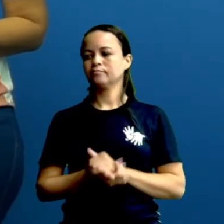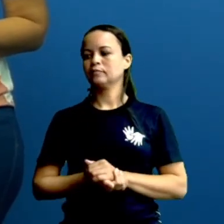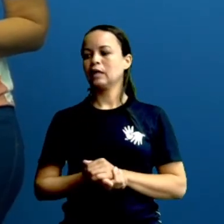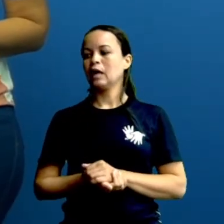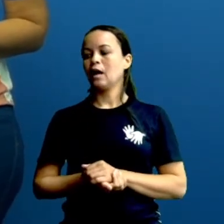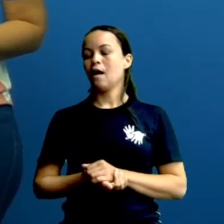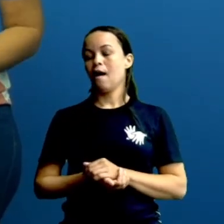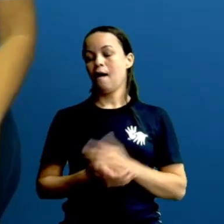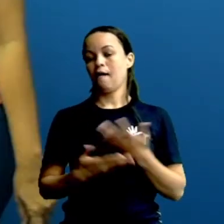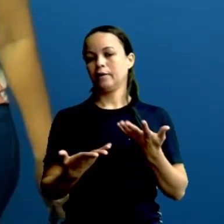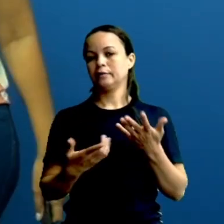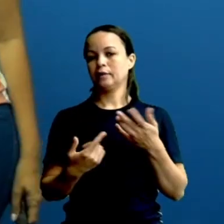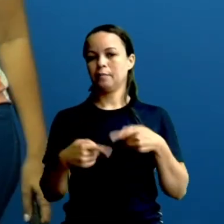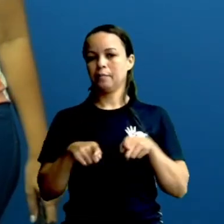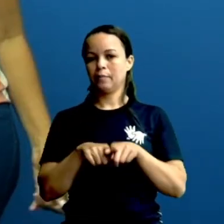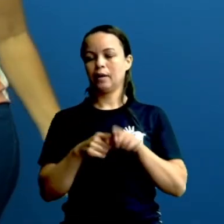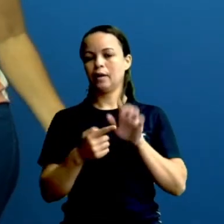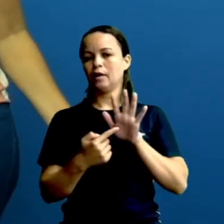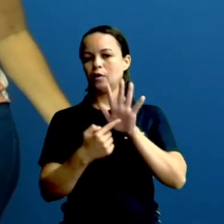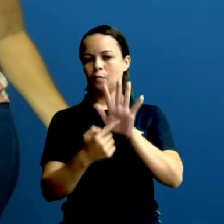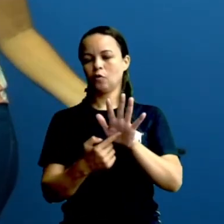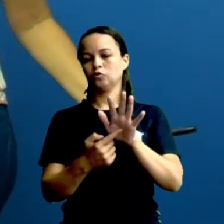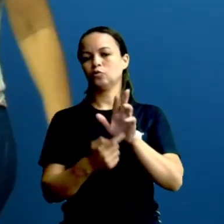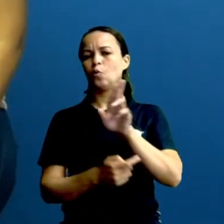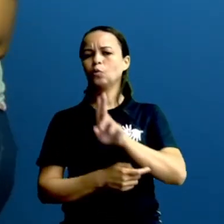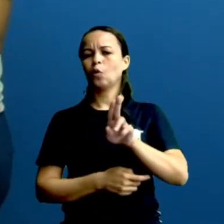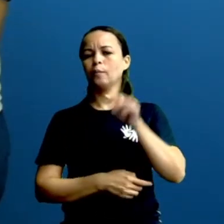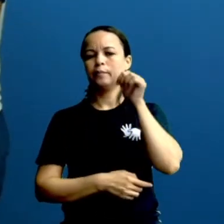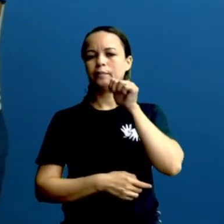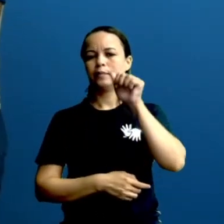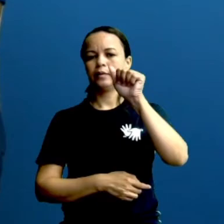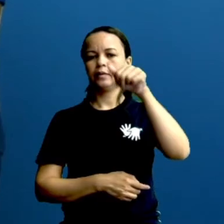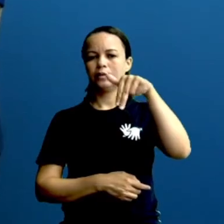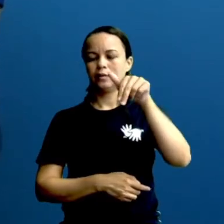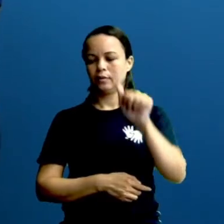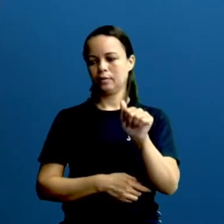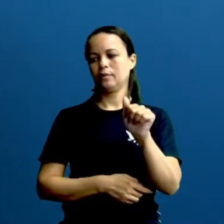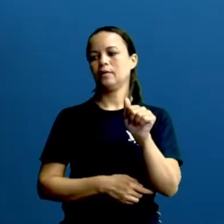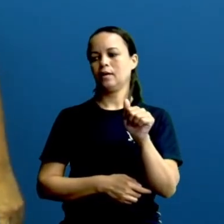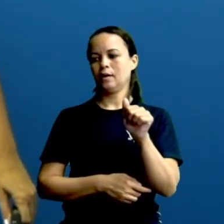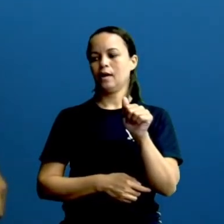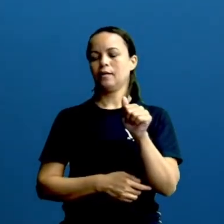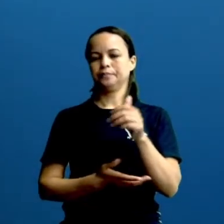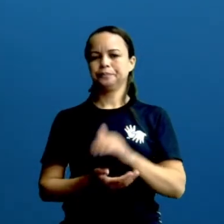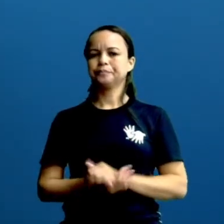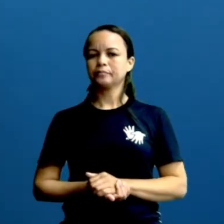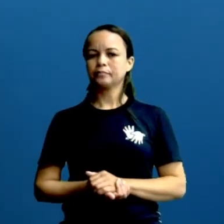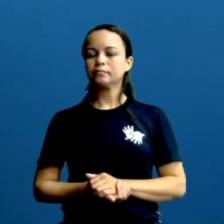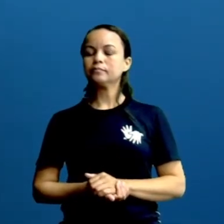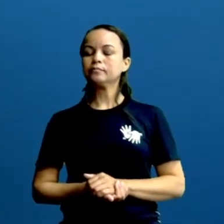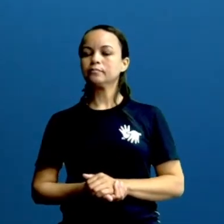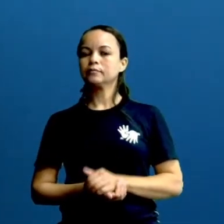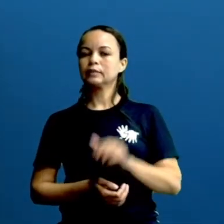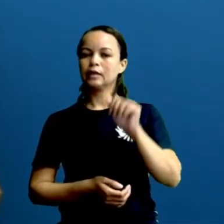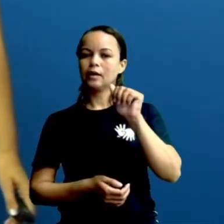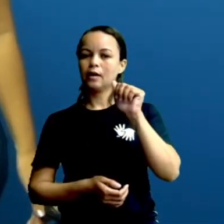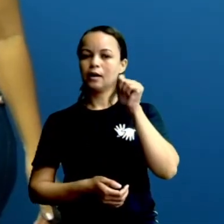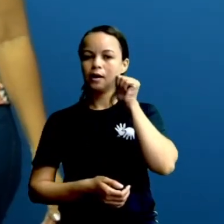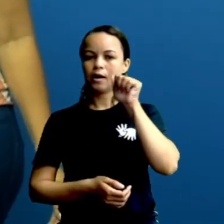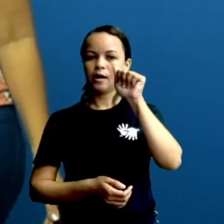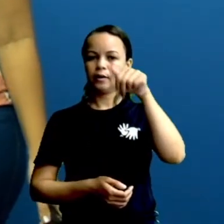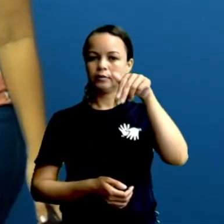E aí eu trouxe para vocês aqui, por exemplo, Ana. E aí eu já trouxe um detalhe para ela. Ana gosta de